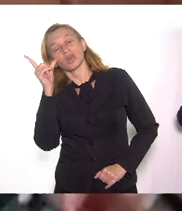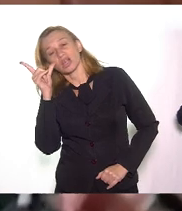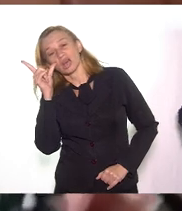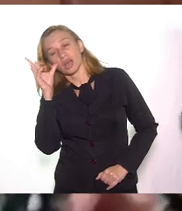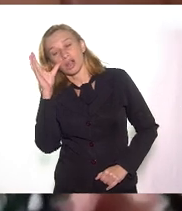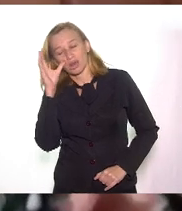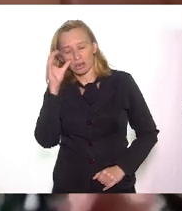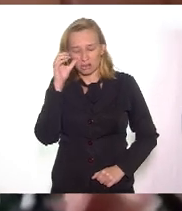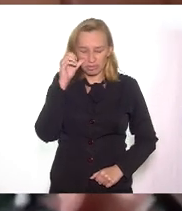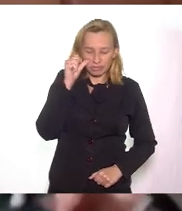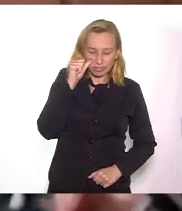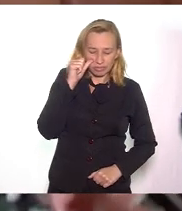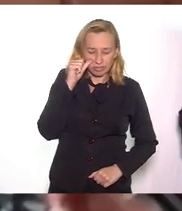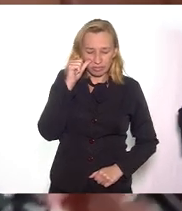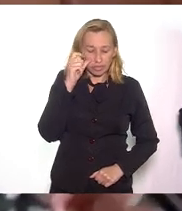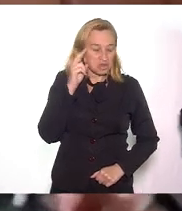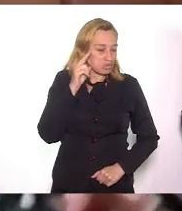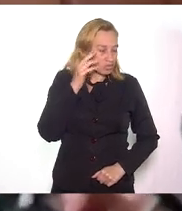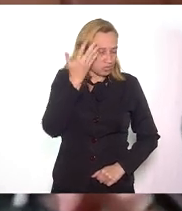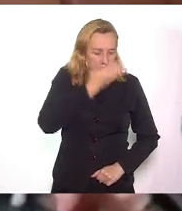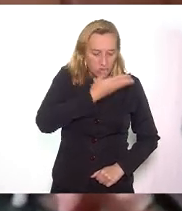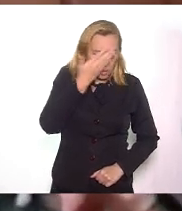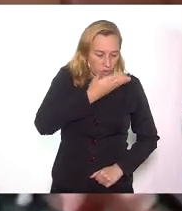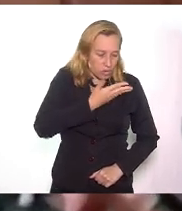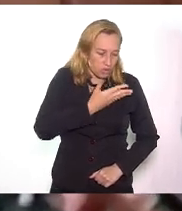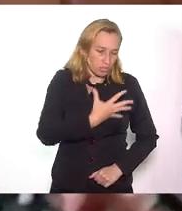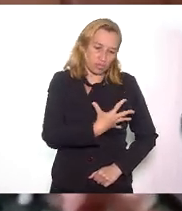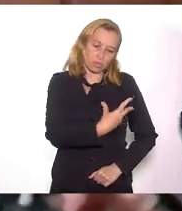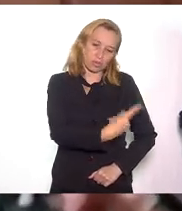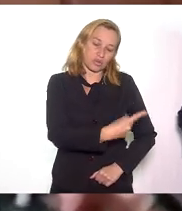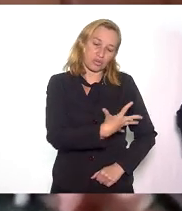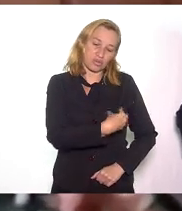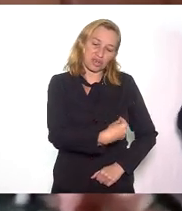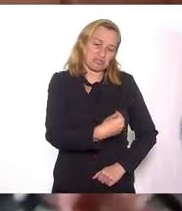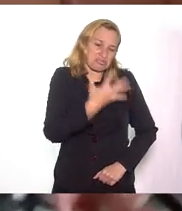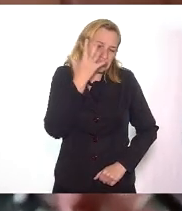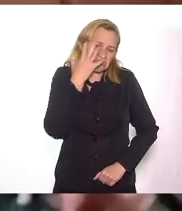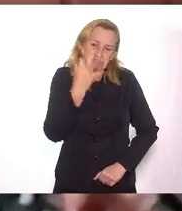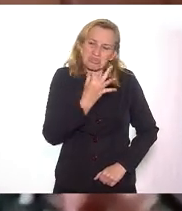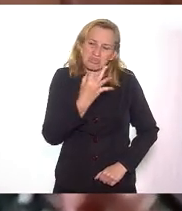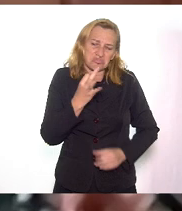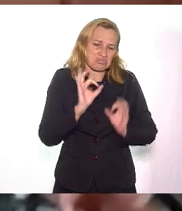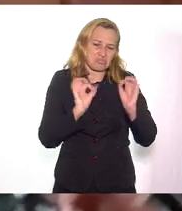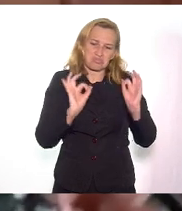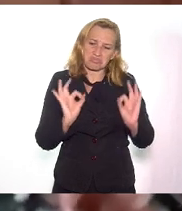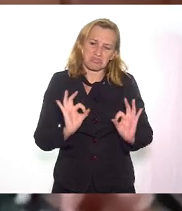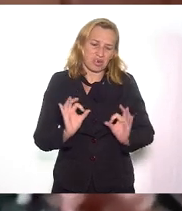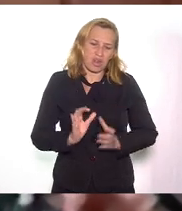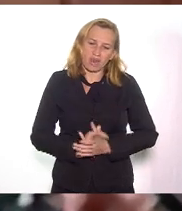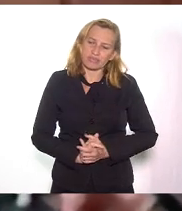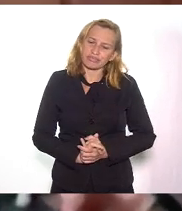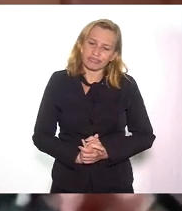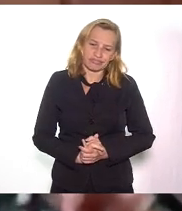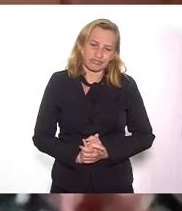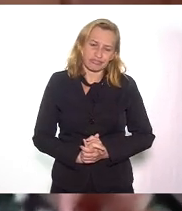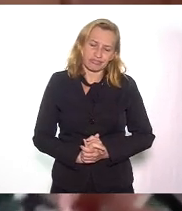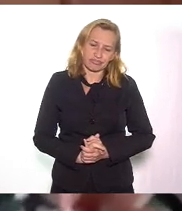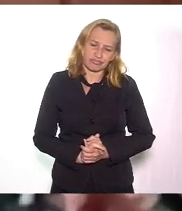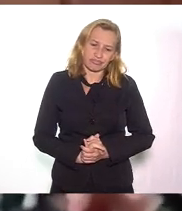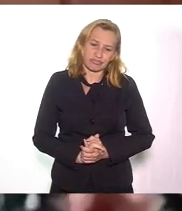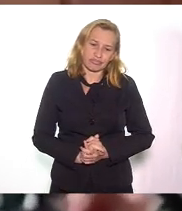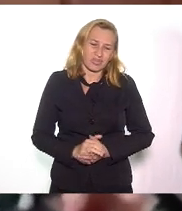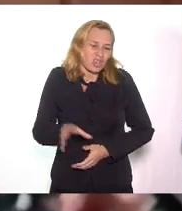dormir automaticamente, sem saber do paradeiro, da situação. A